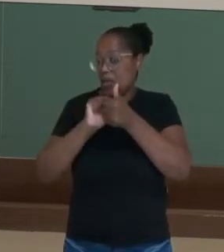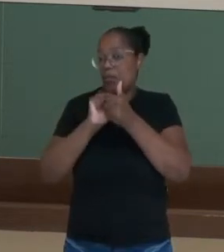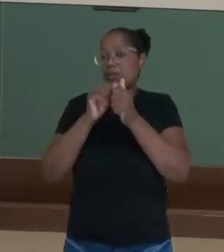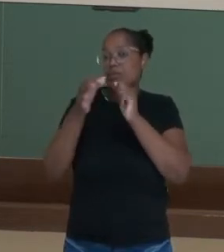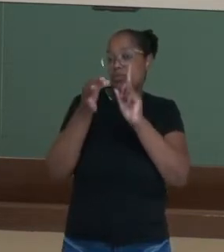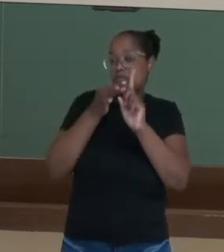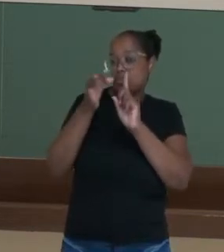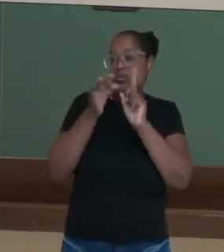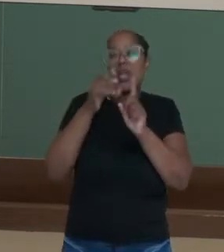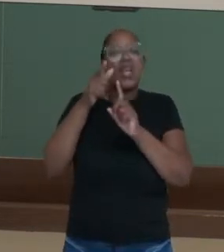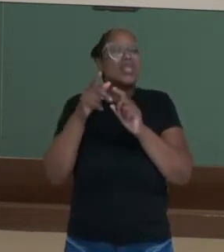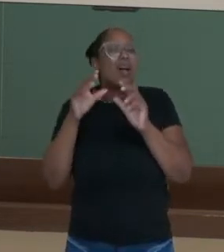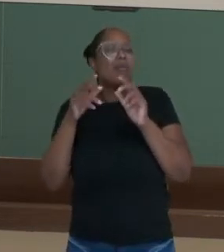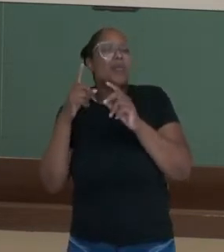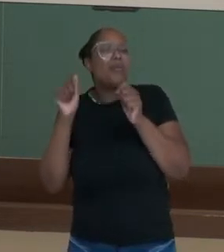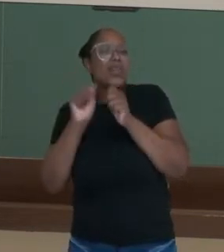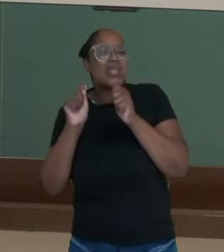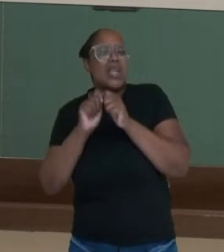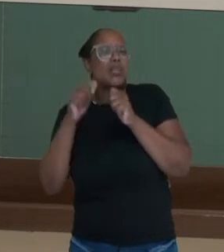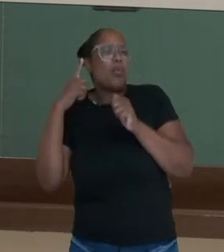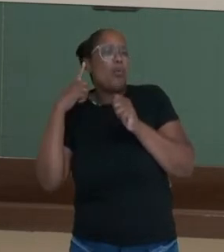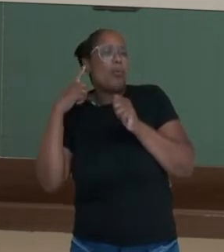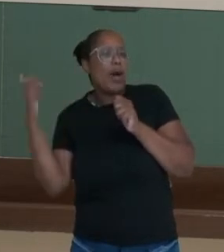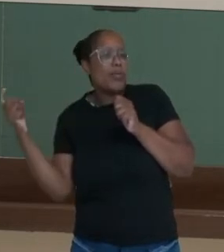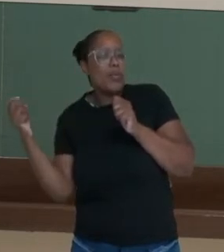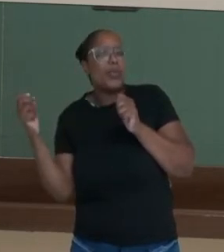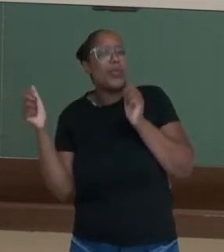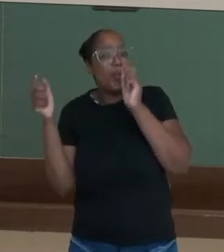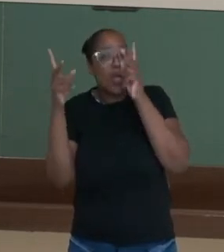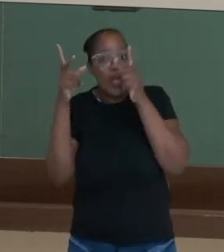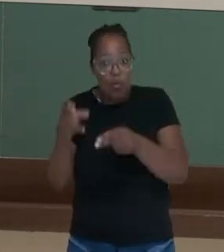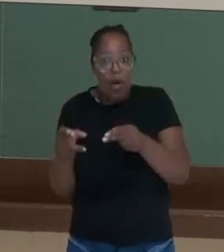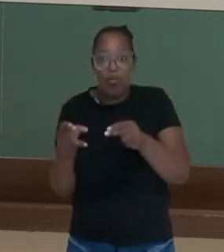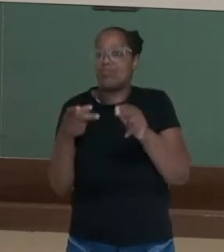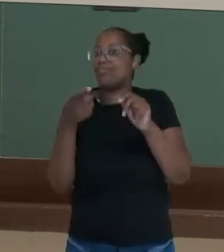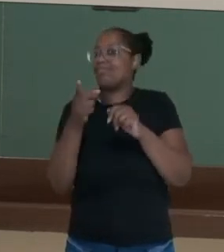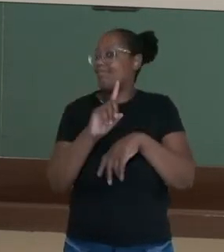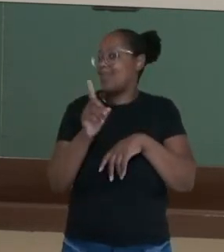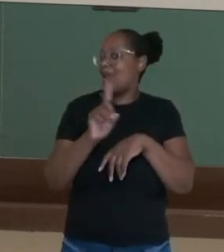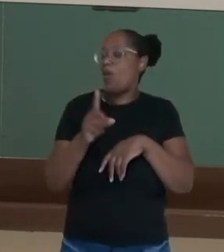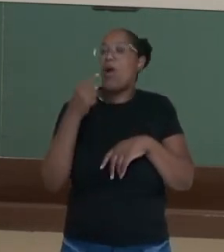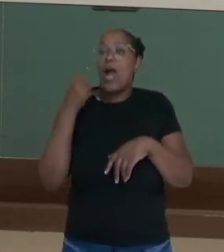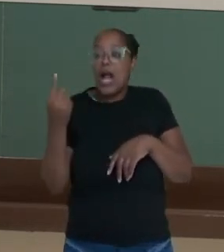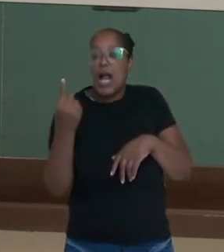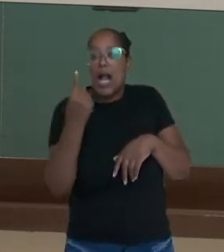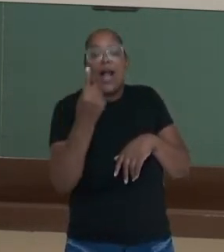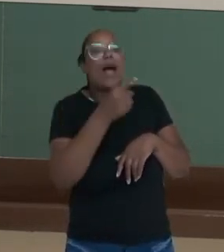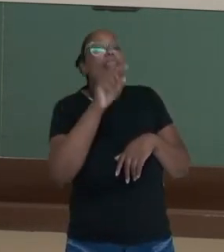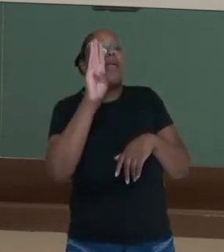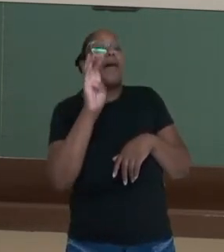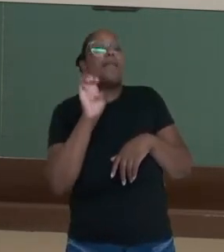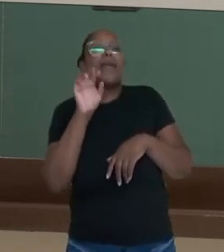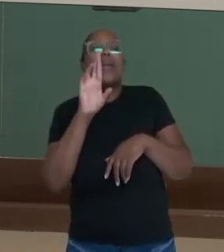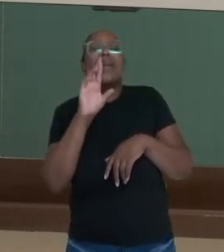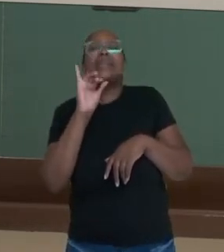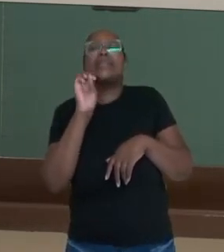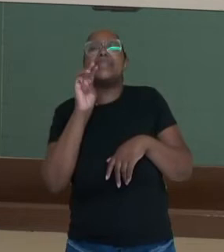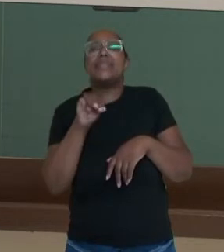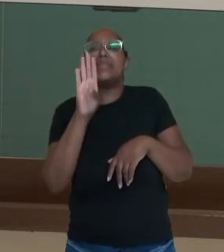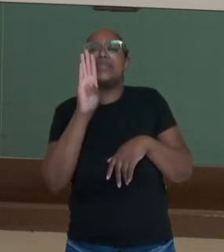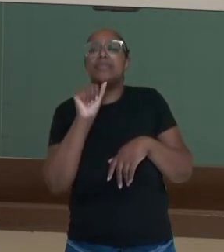né? Cada berimbau tem um som diferente, né? Então na roda nós temos